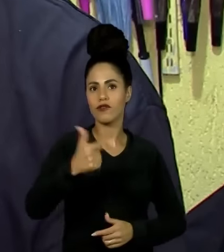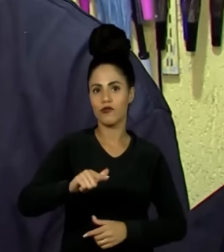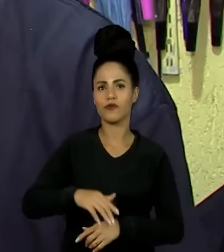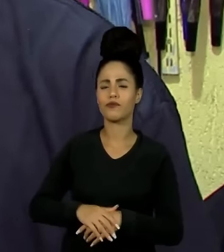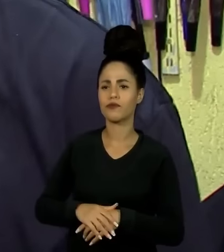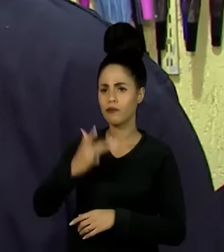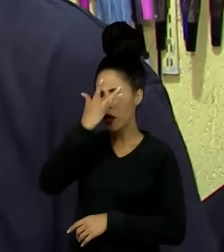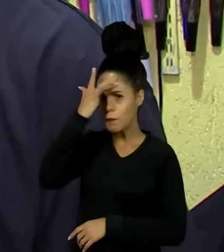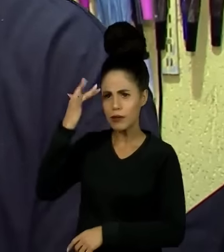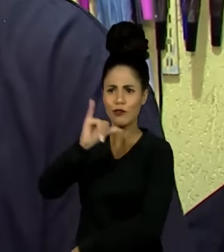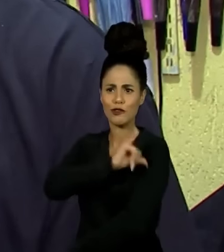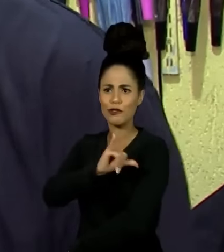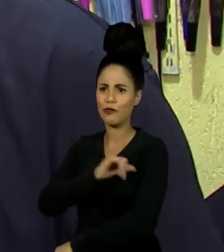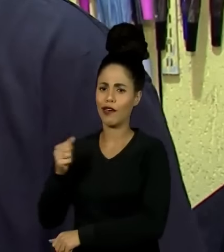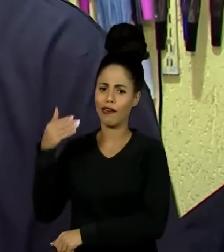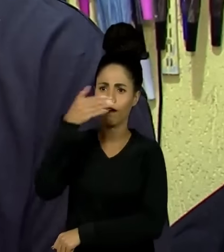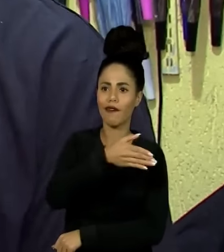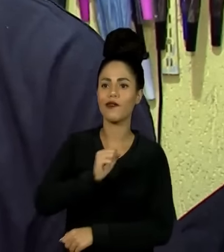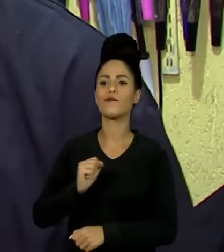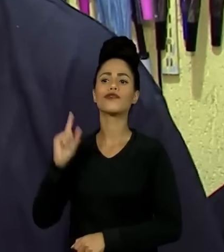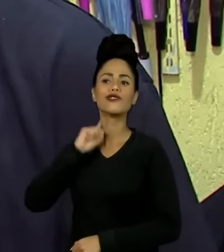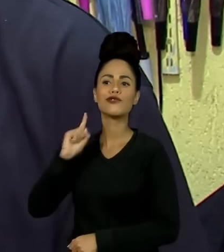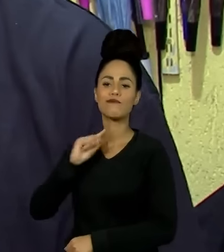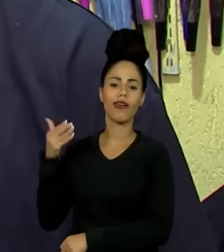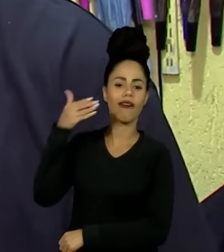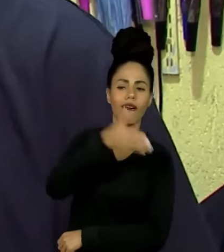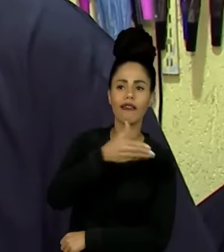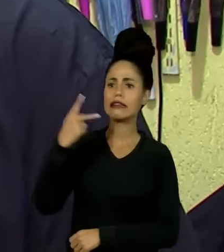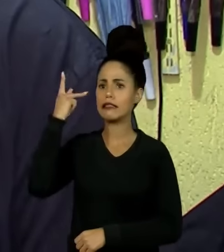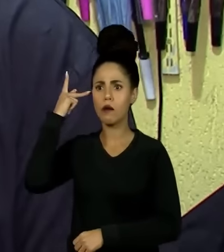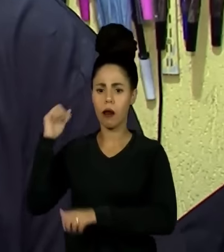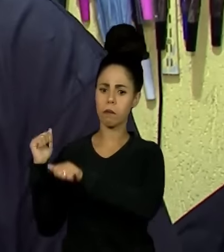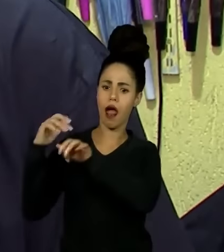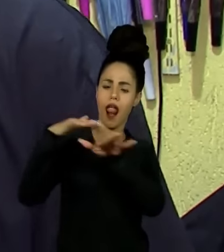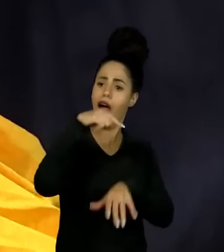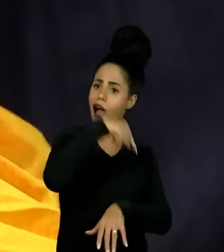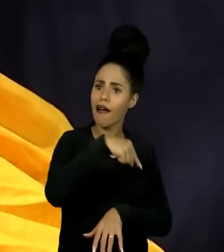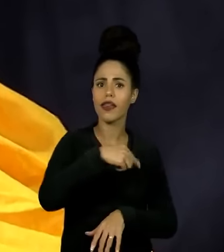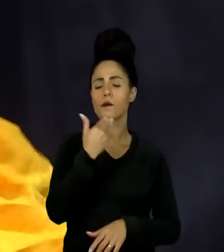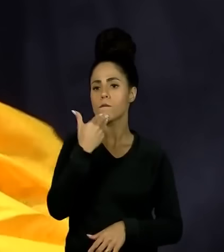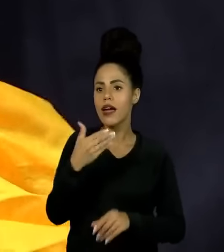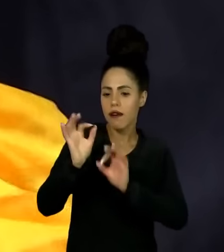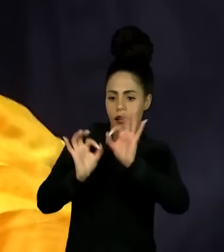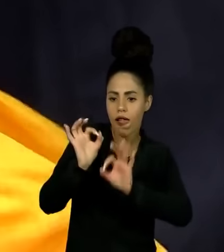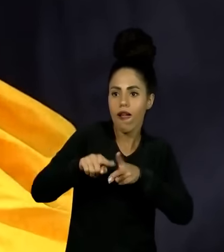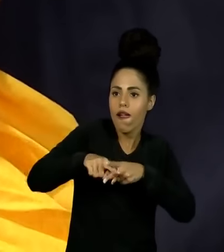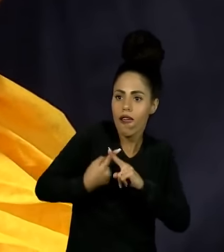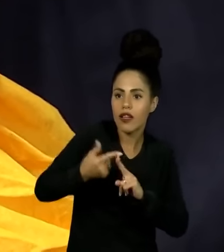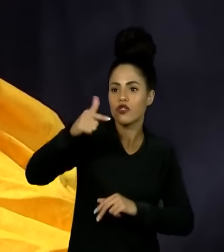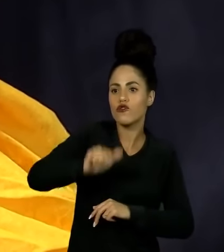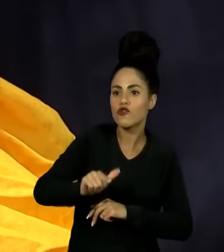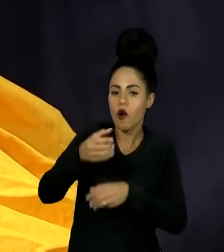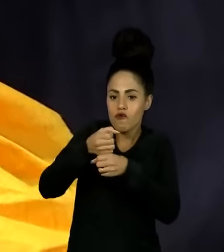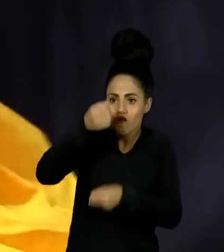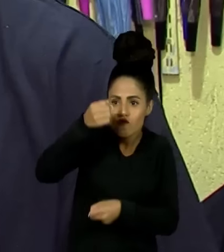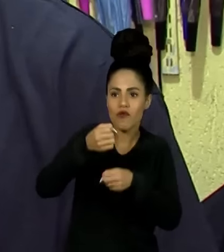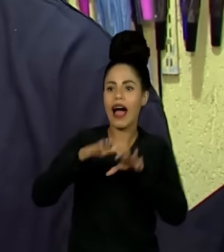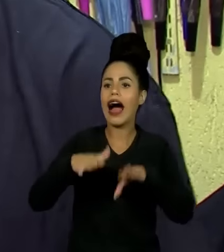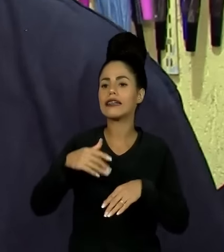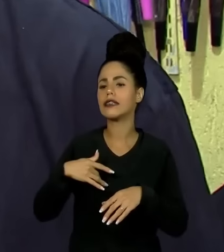gente do Rio, vem de Minas, da redor de São Paulo, todos os lugares vem um pouco. Tem senhor de idade, não pode vir, eles pagam